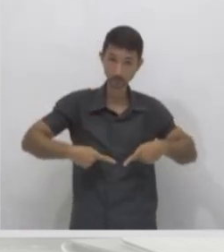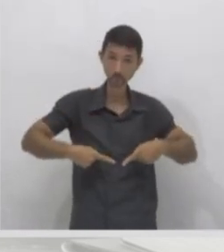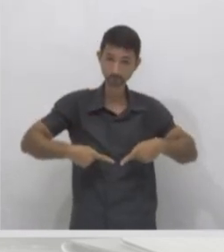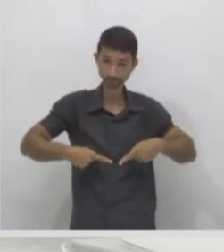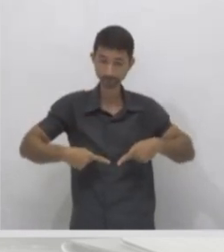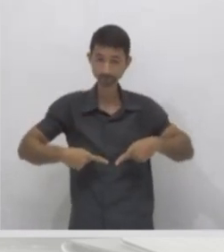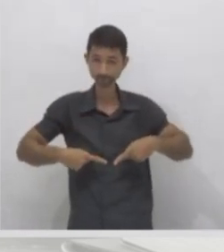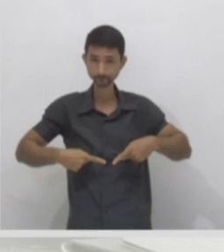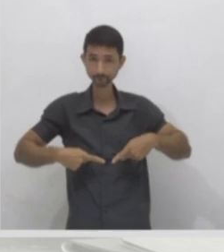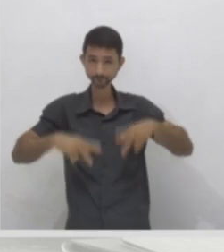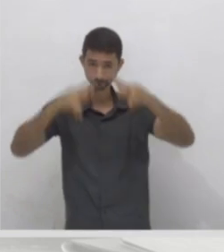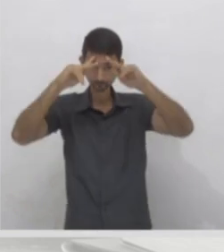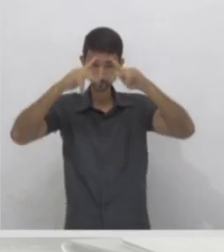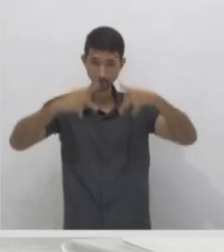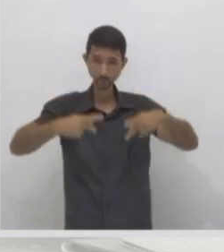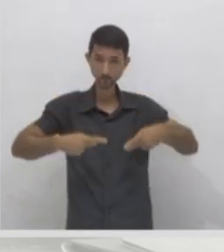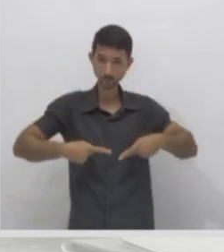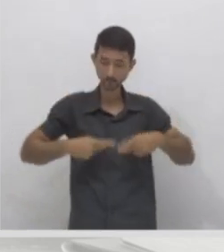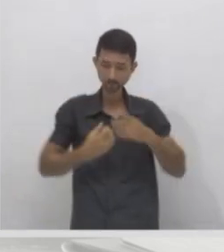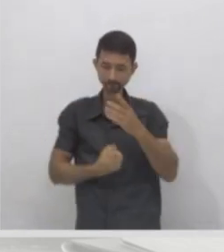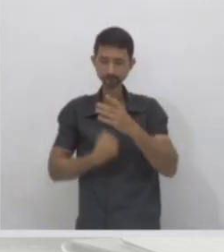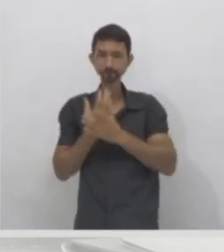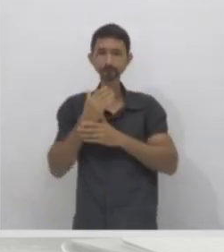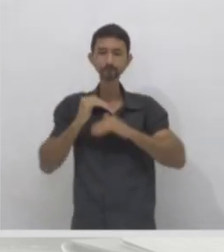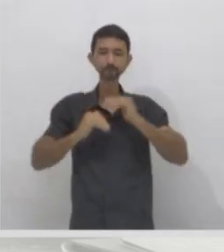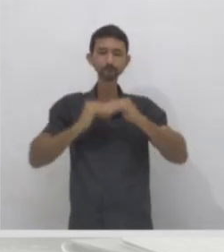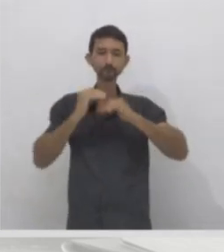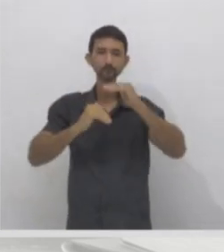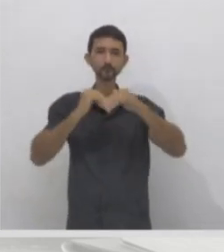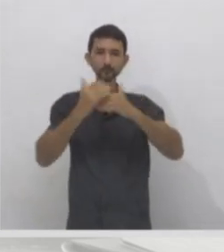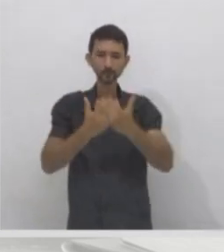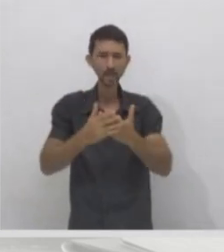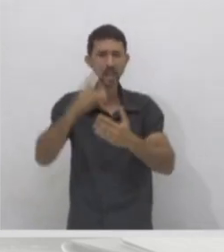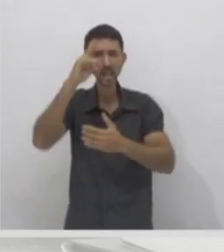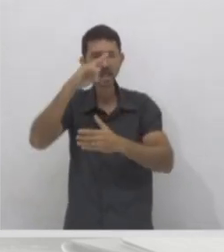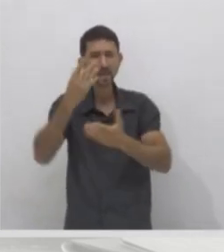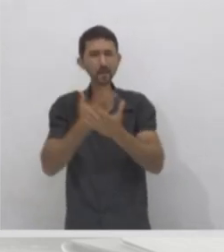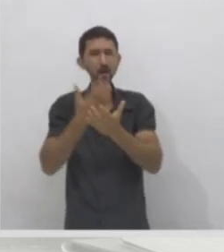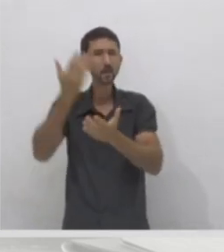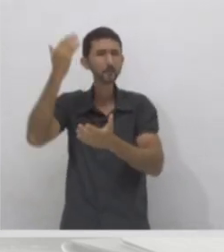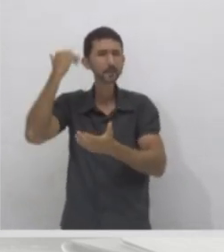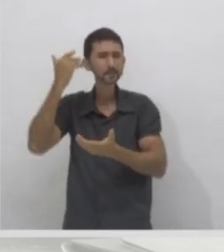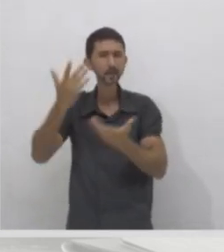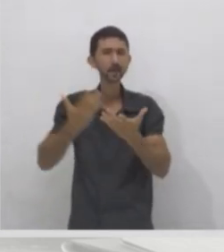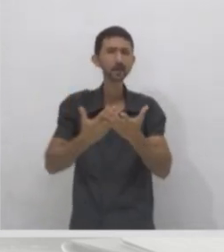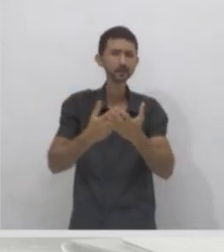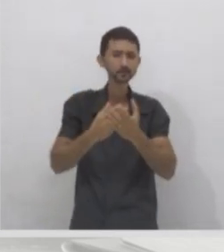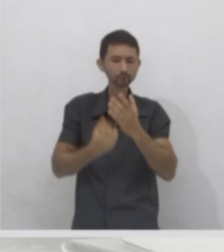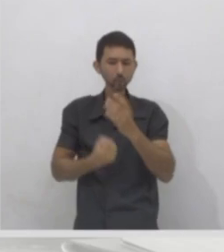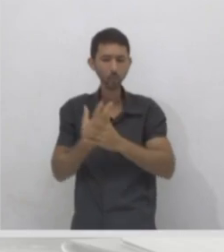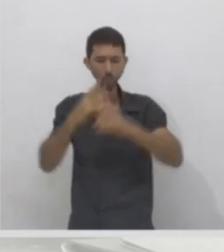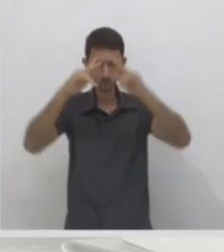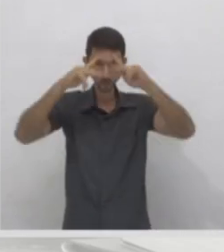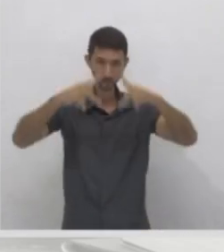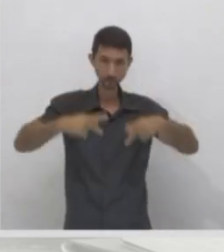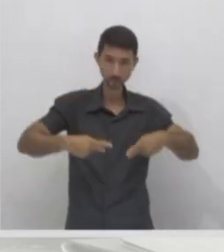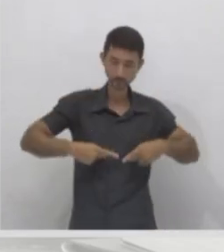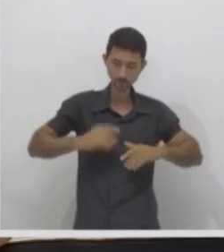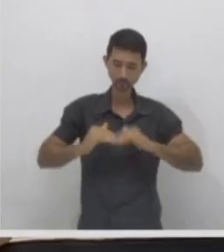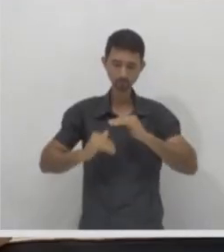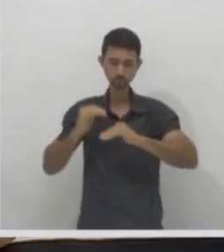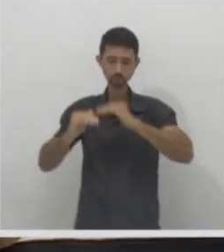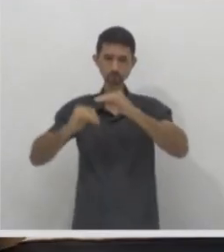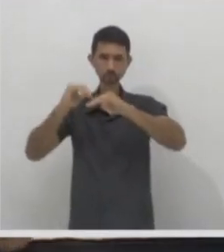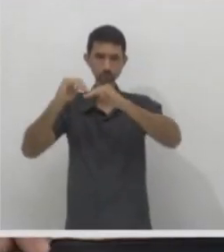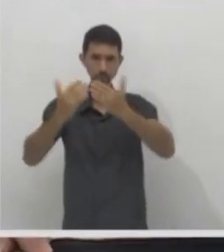falou na primeira aula, na aula anterior, sobre as teorias sobre o surgimento dos seres humanos? Pois é, tem a teoria evolucionista,